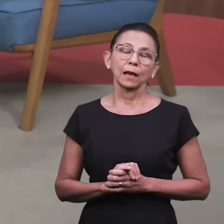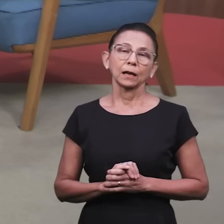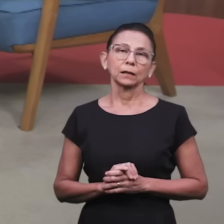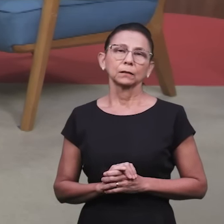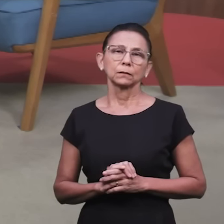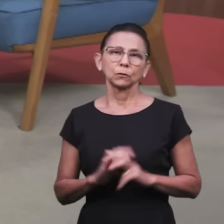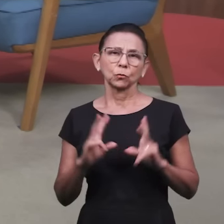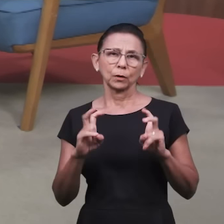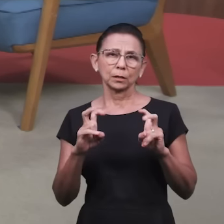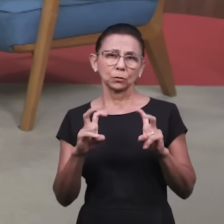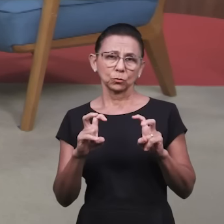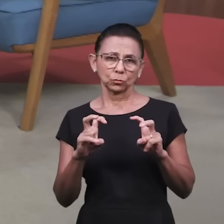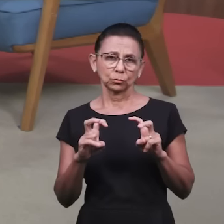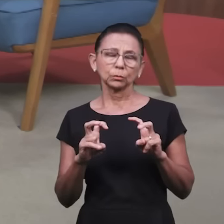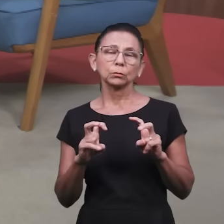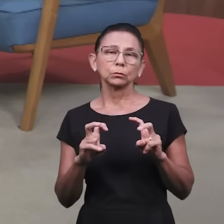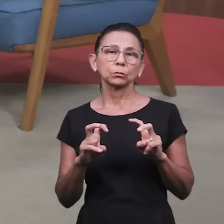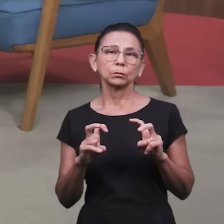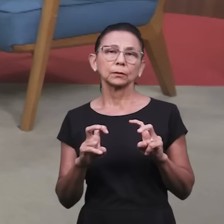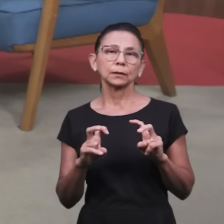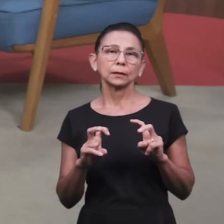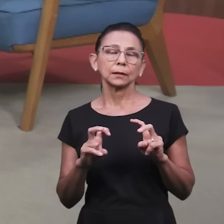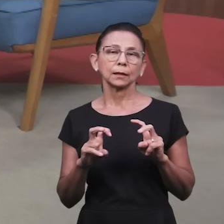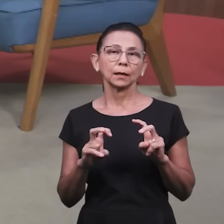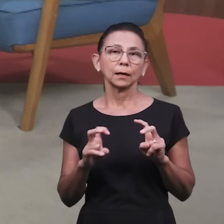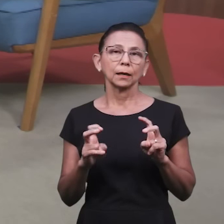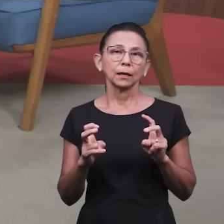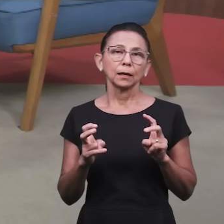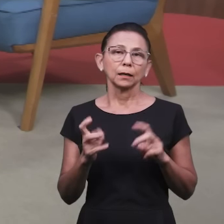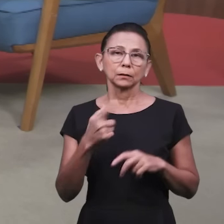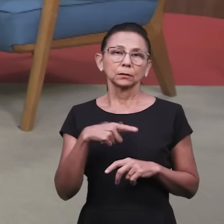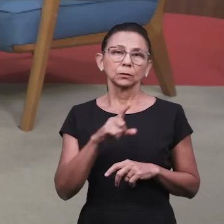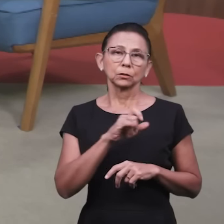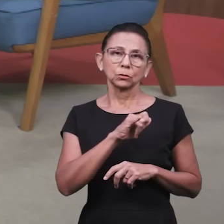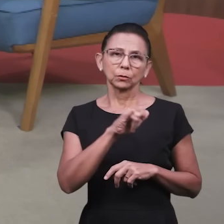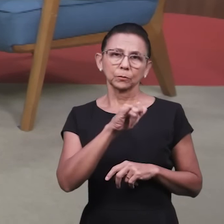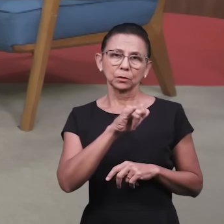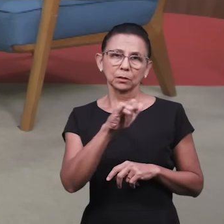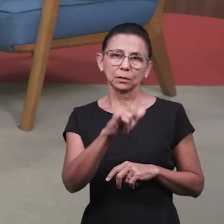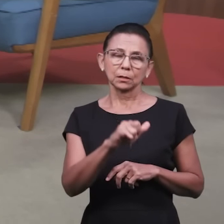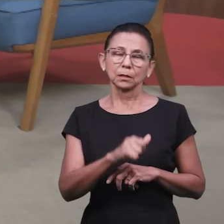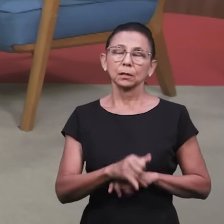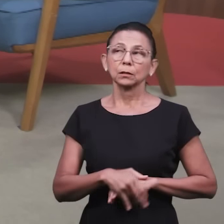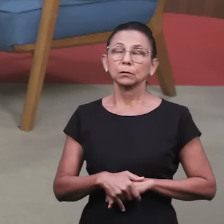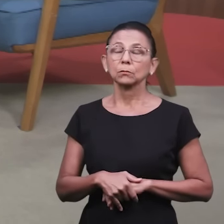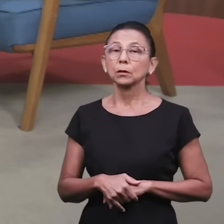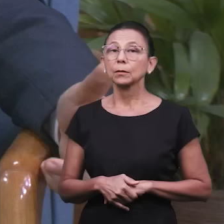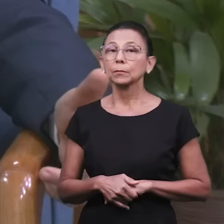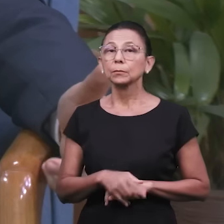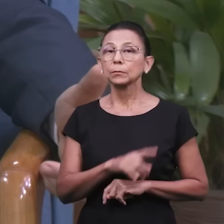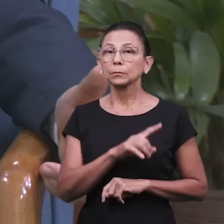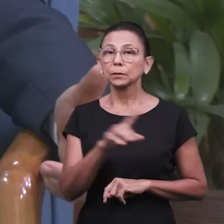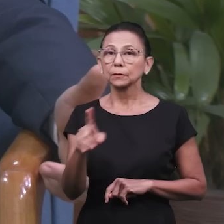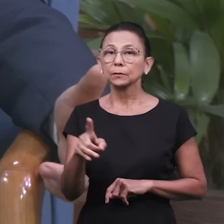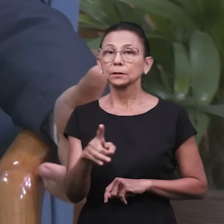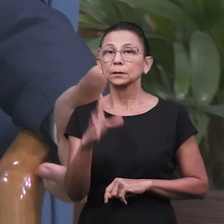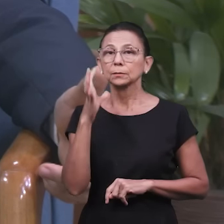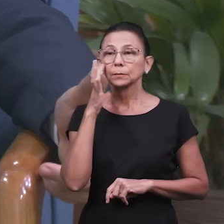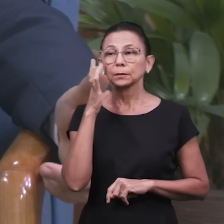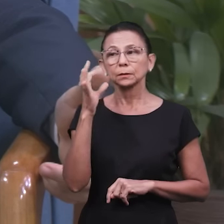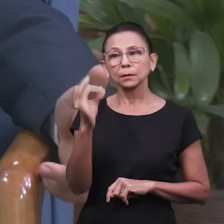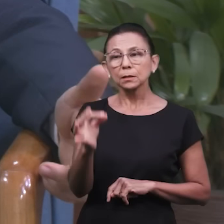de alerta. Alerta. Despertamento. Exatamente. Chegamos num momento